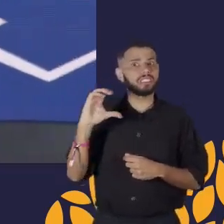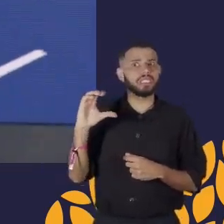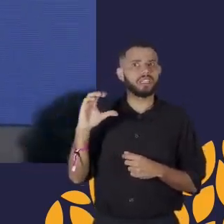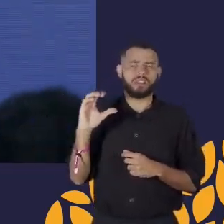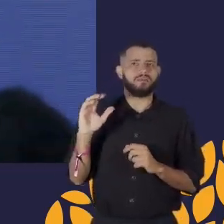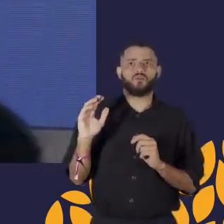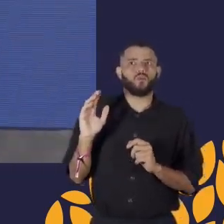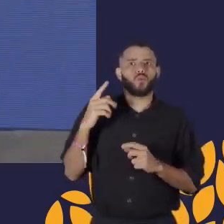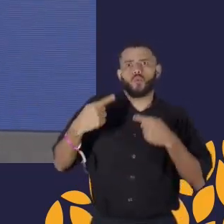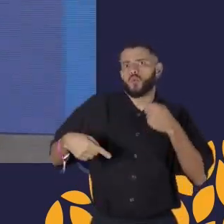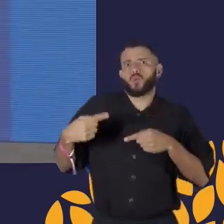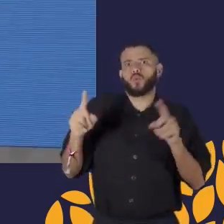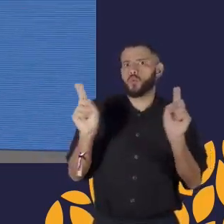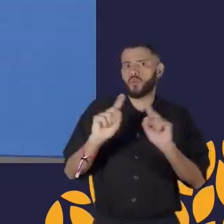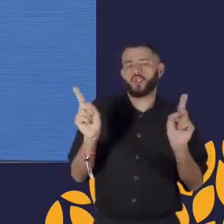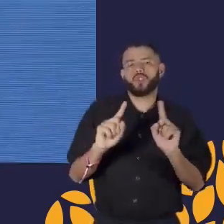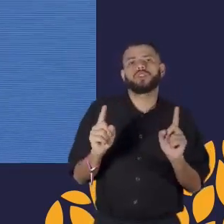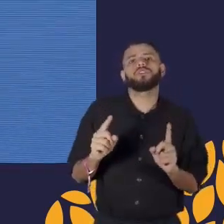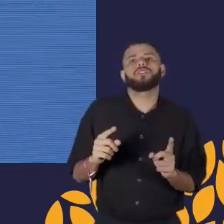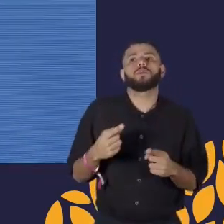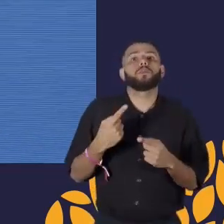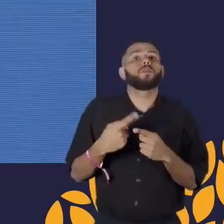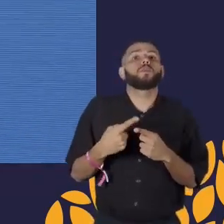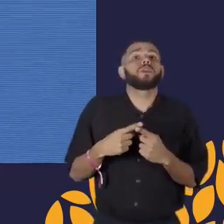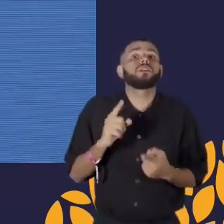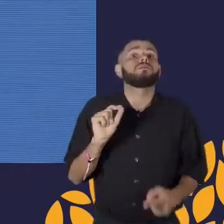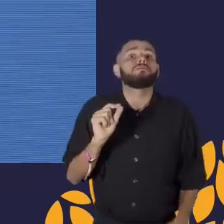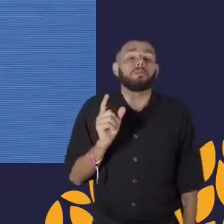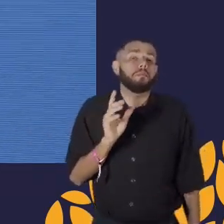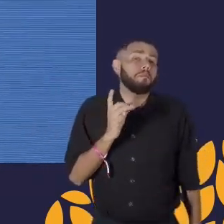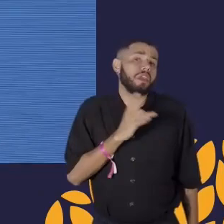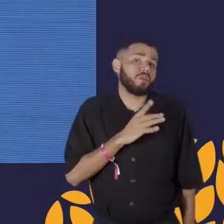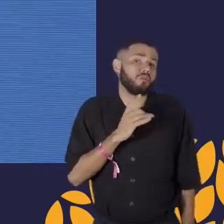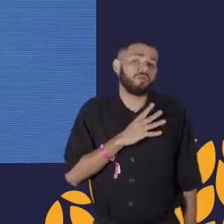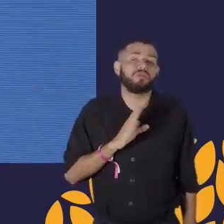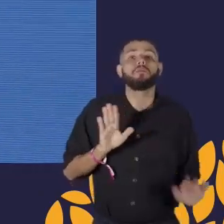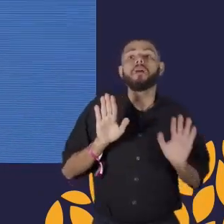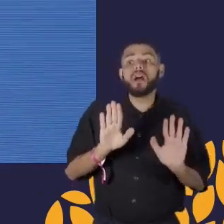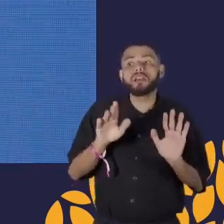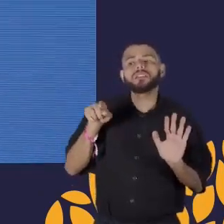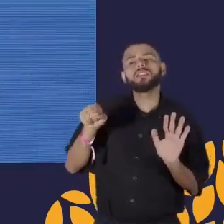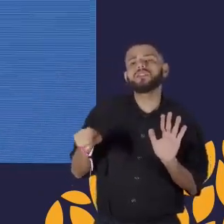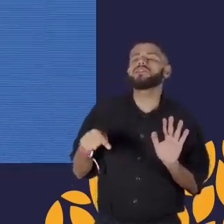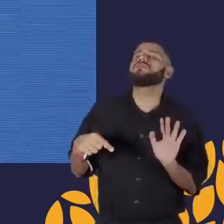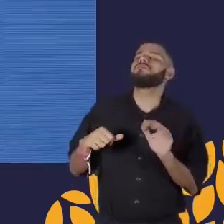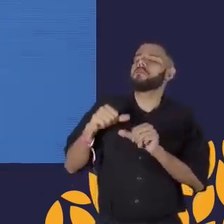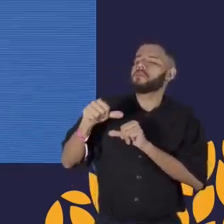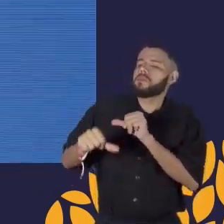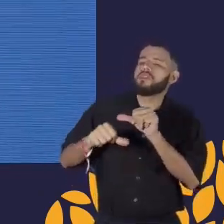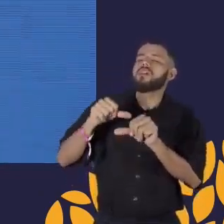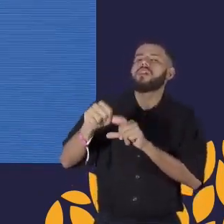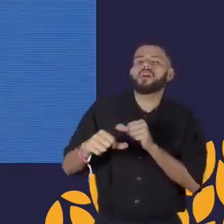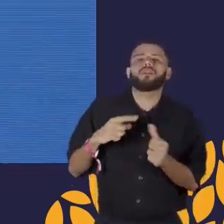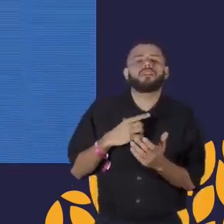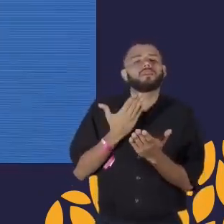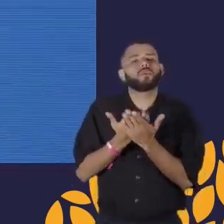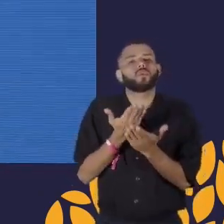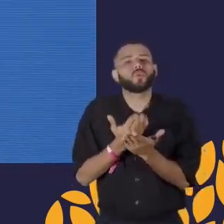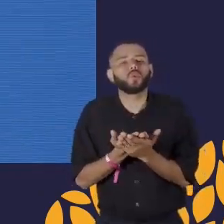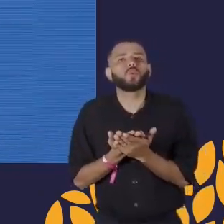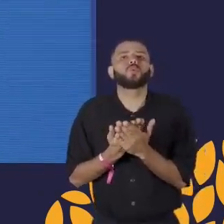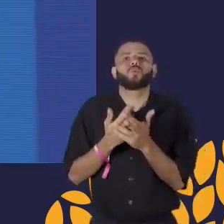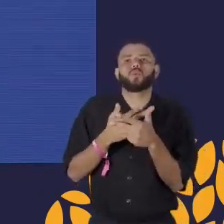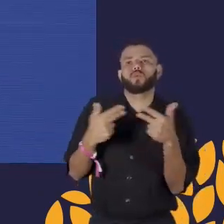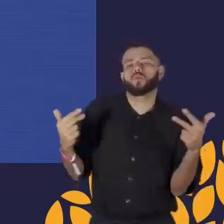medo. E isso foi se quebrando ao longo do tempo. Foi mudando, foi vindo estudo, foi vindo pacientes,